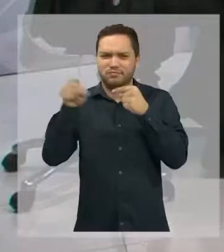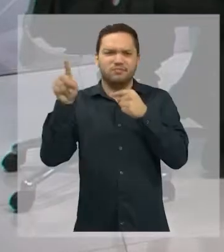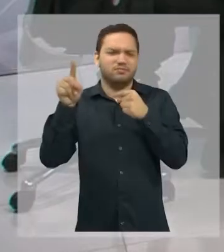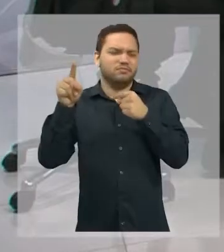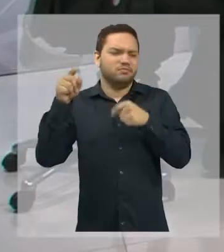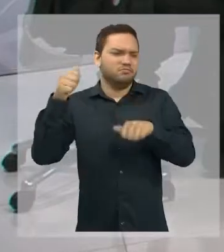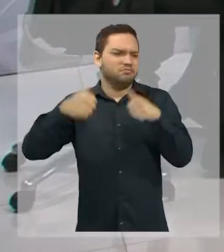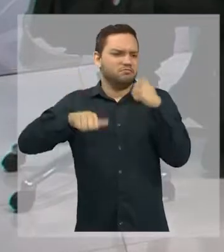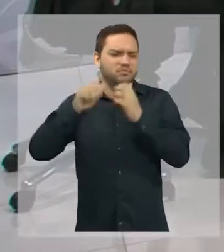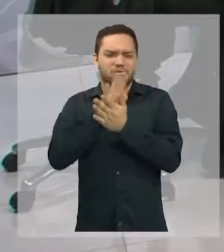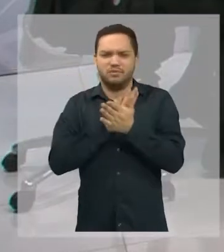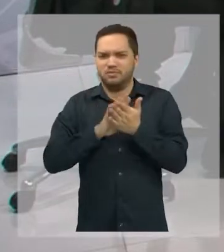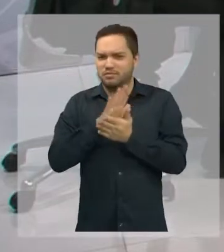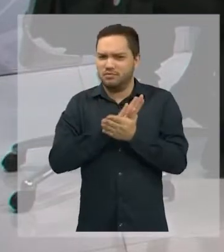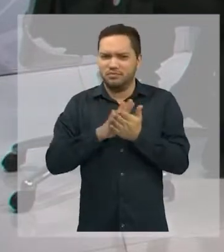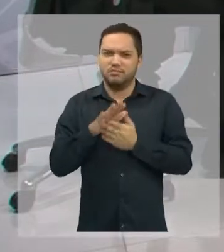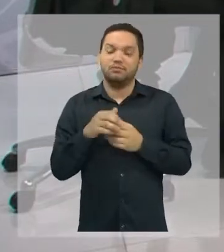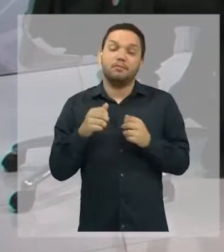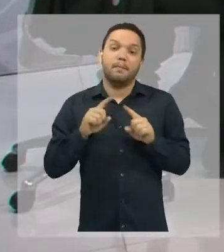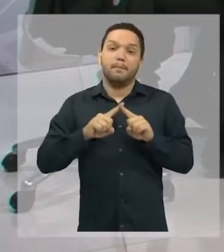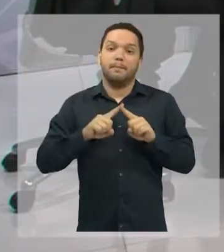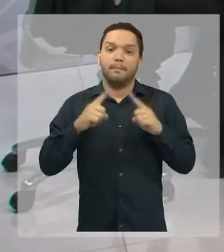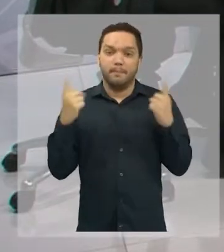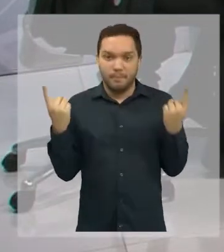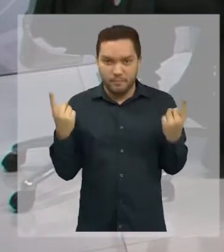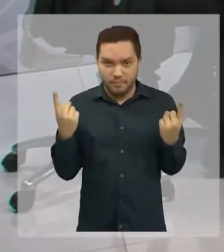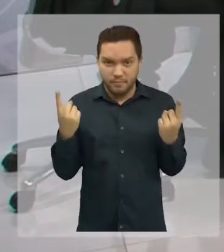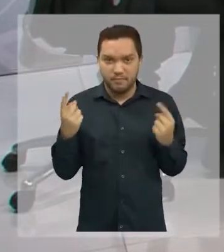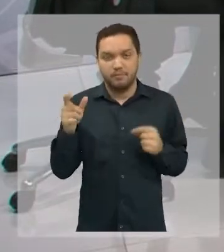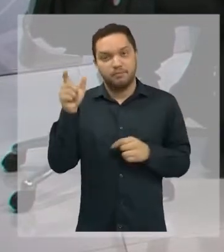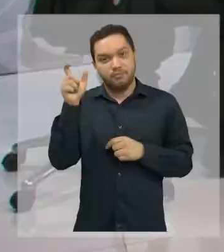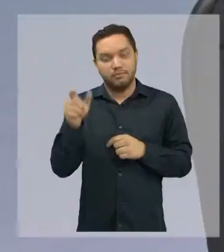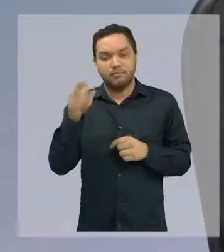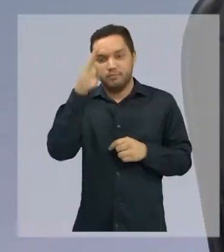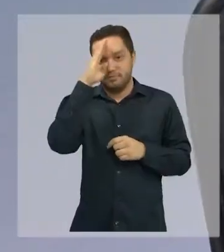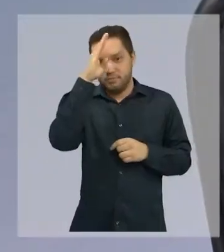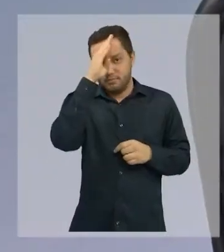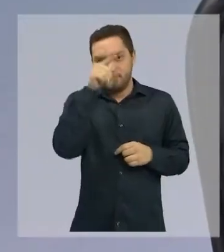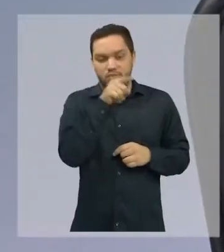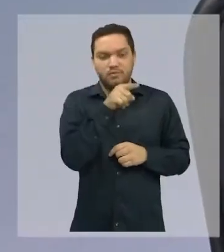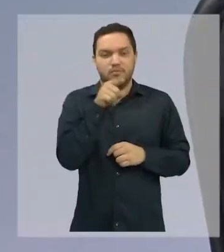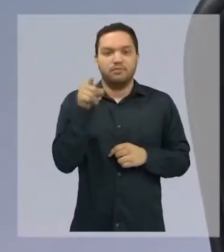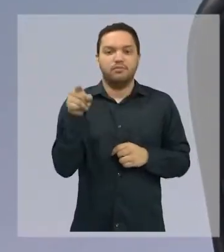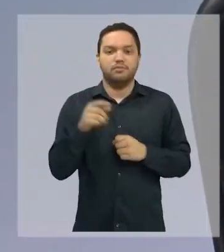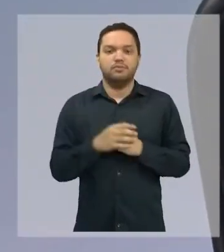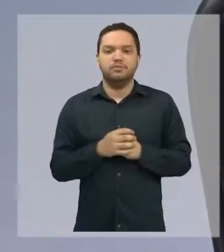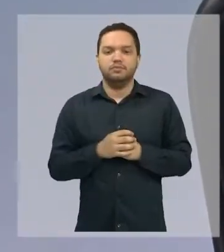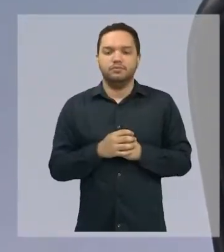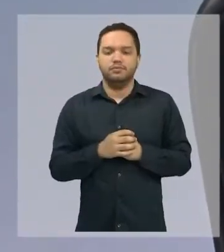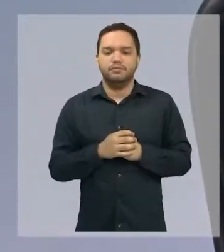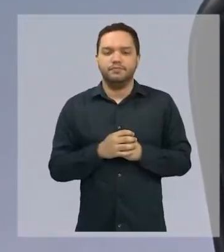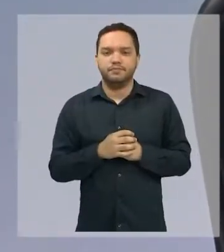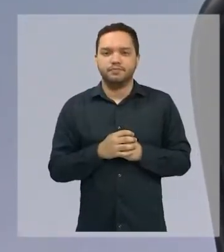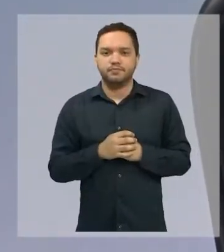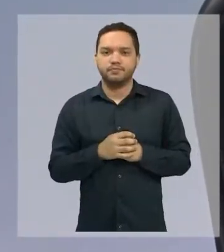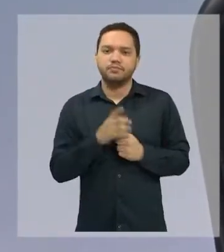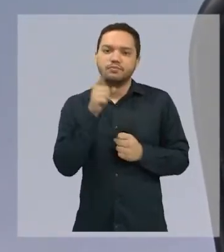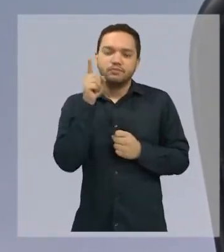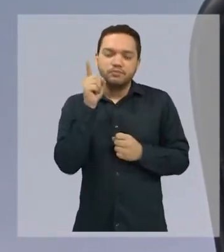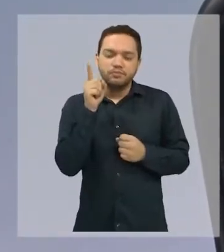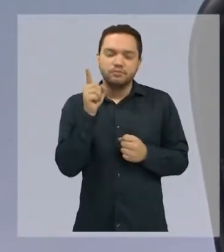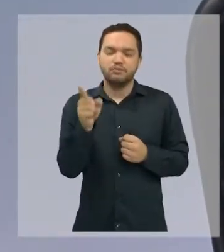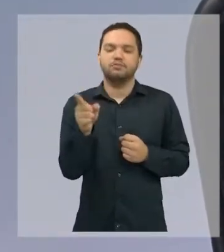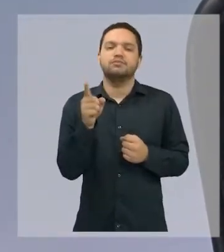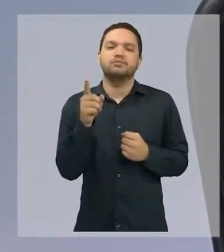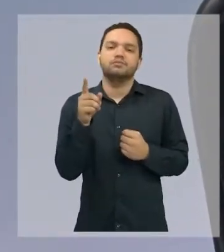tem qualificação. Vários ministros são desqualificados. Entretanto, temos que reconhecer, nenhum deles foi lá,